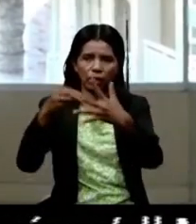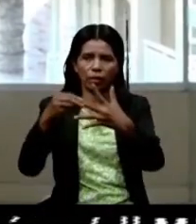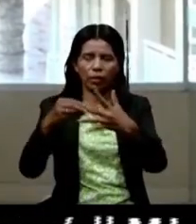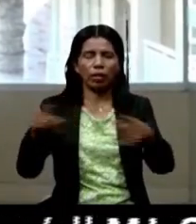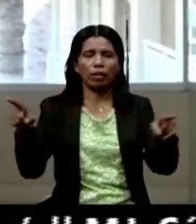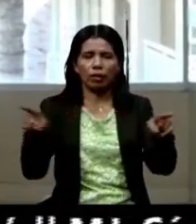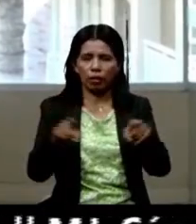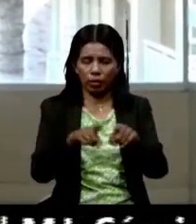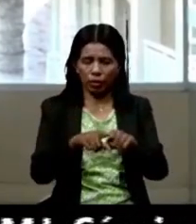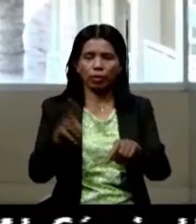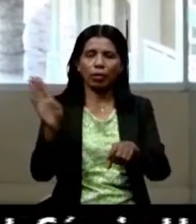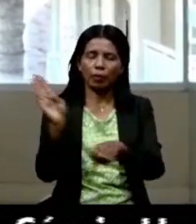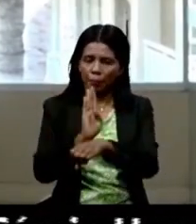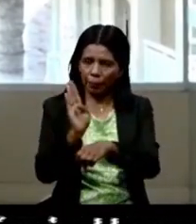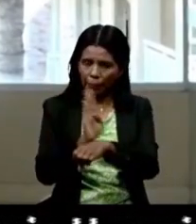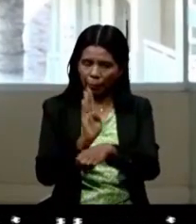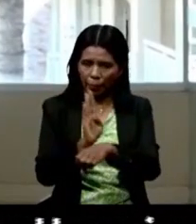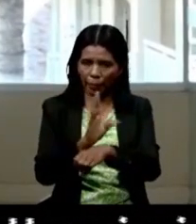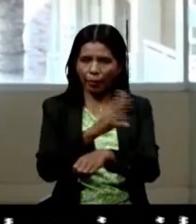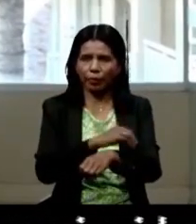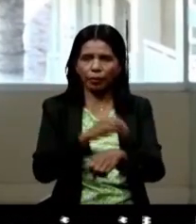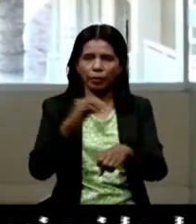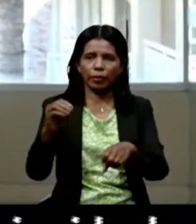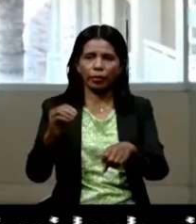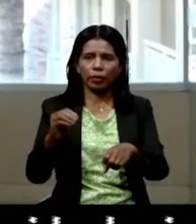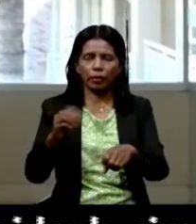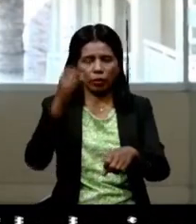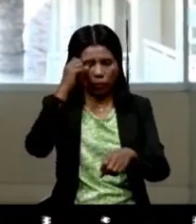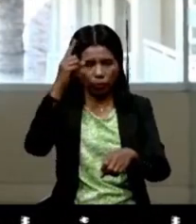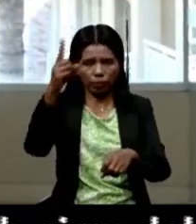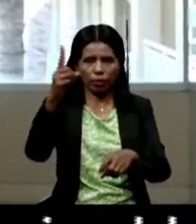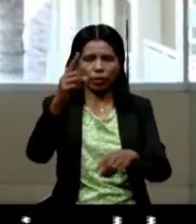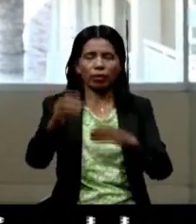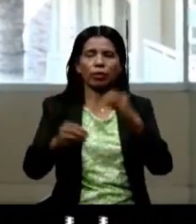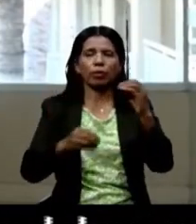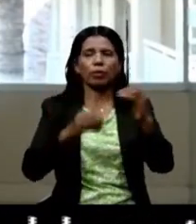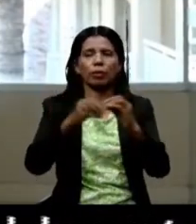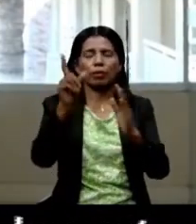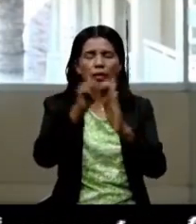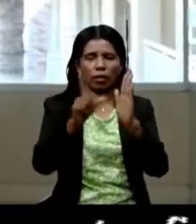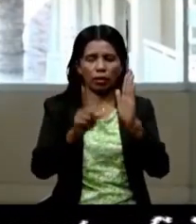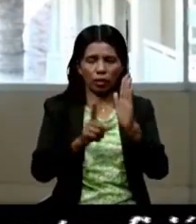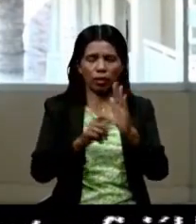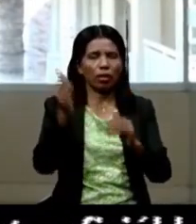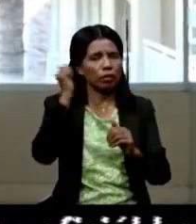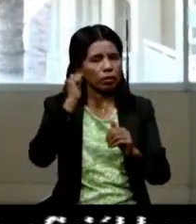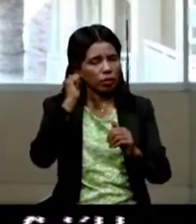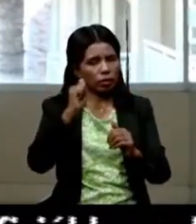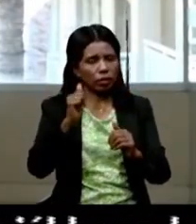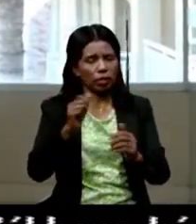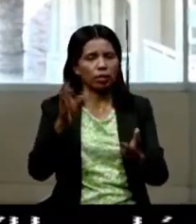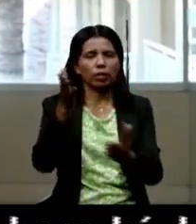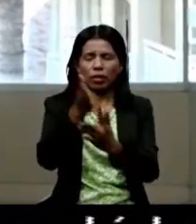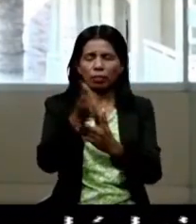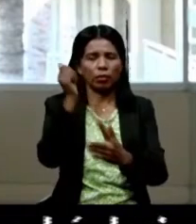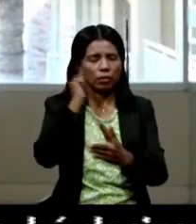especialista nessa negociação, no compreensão ba lei ASEAN, tratado ASEAN,